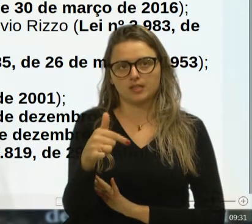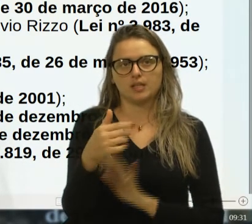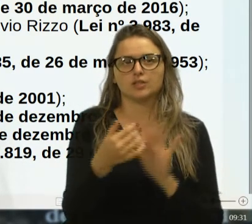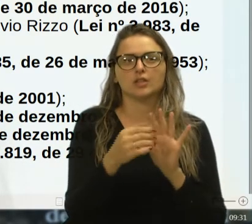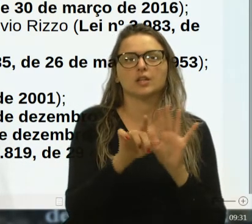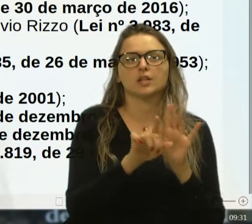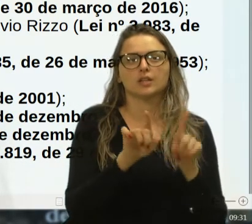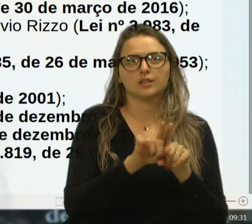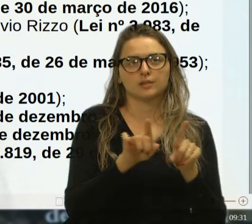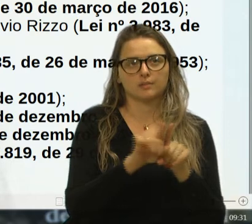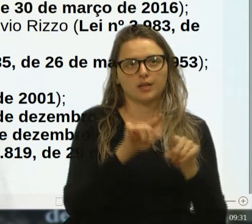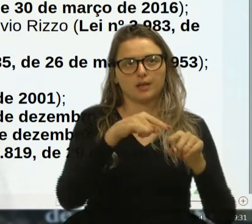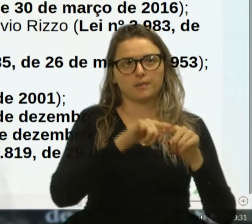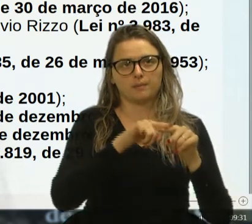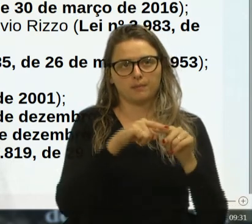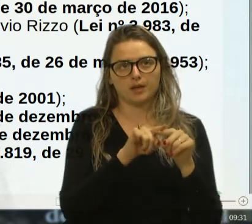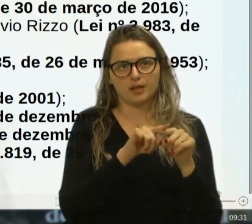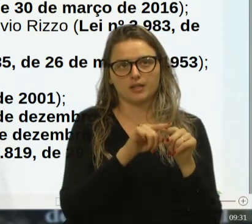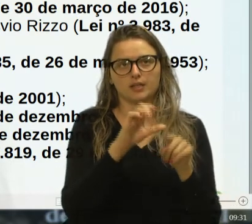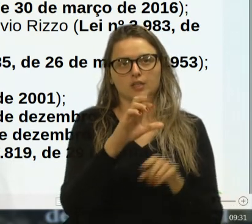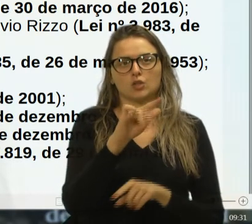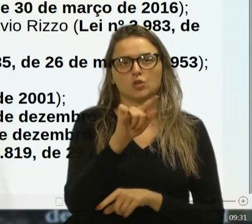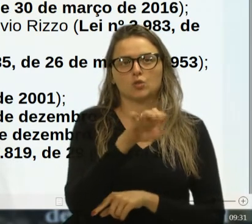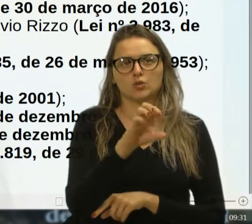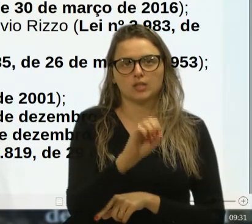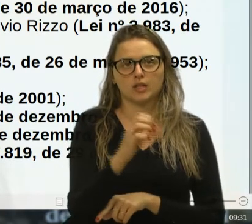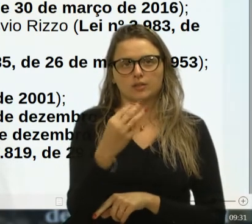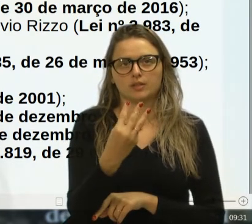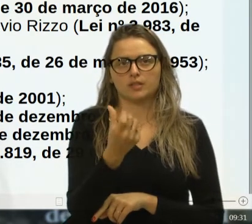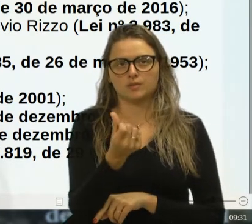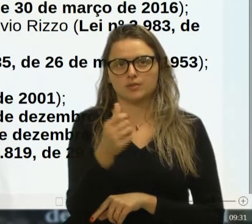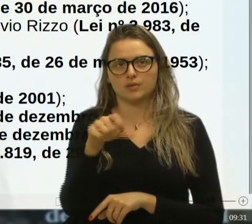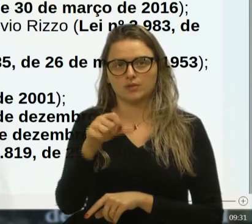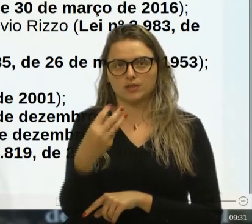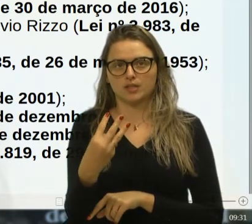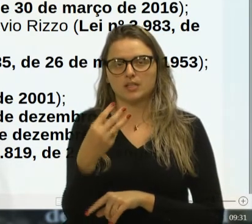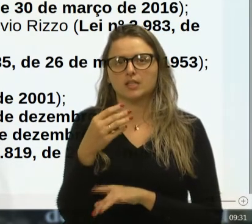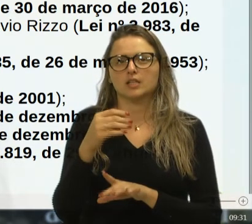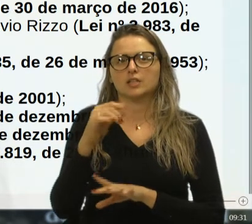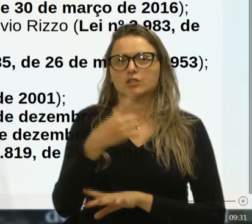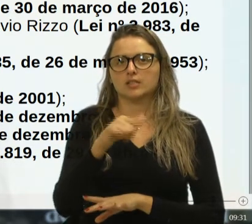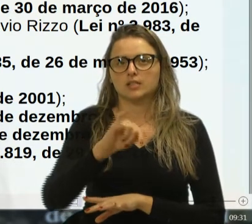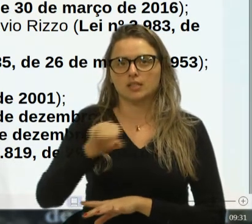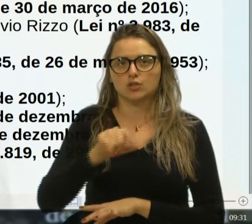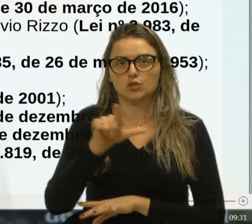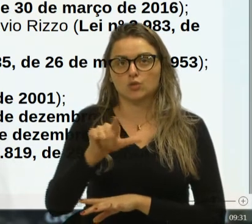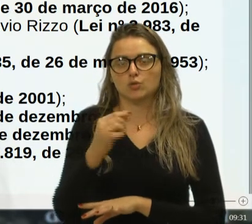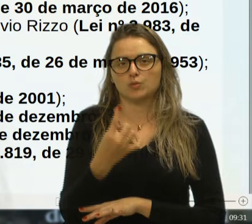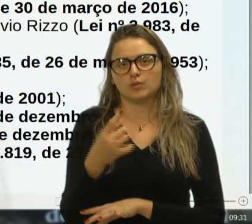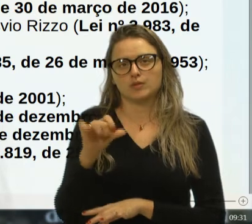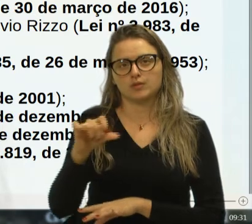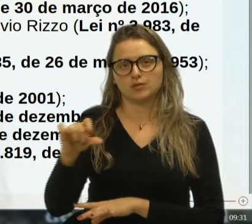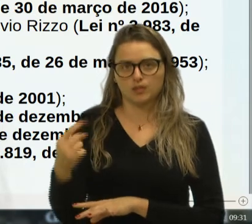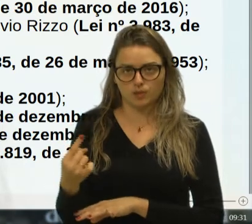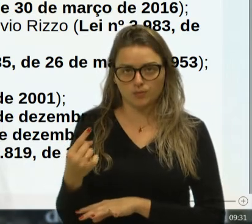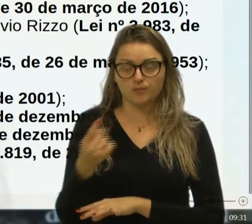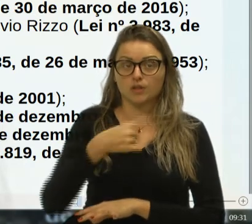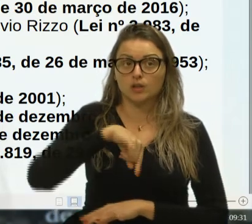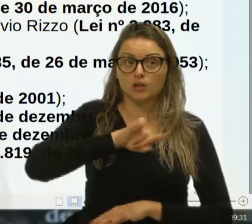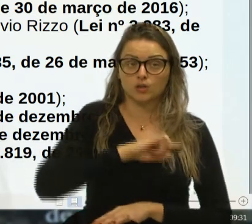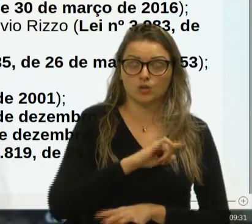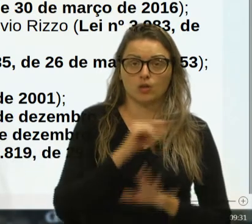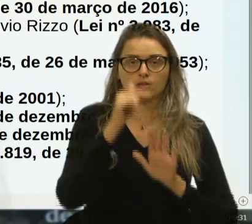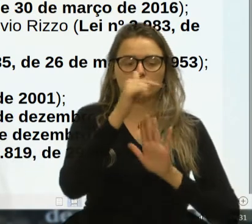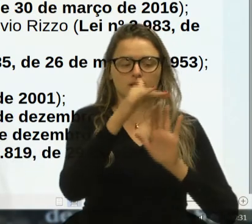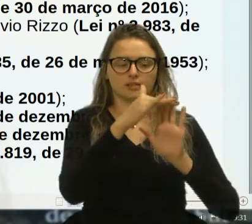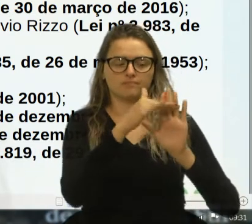Ecológico Cruzeiro do Sul, 3.693 de junho lá de 91. Então, nós, na realidade, nesse item,